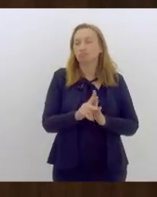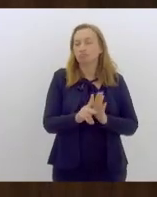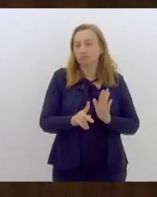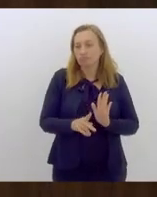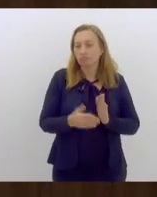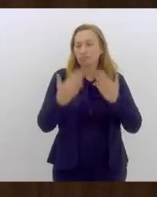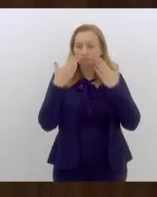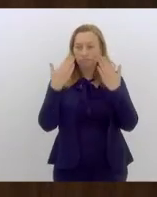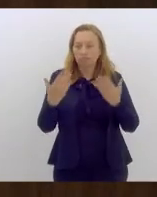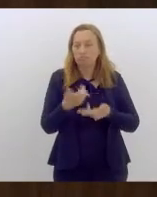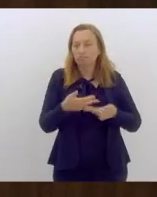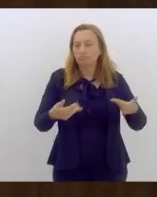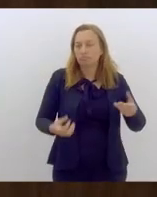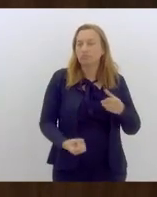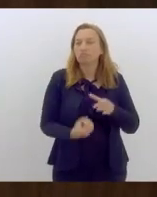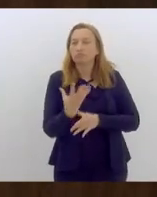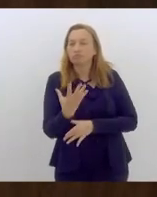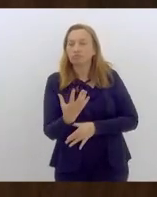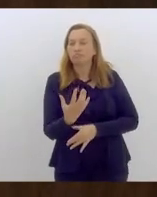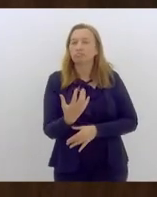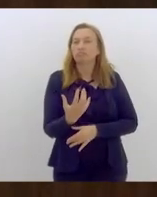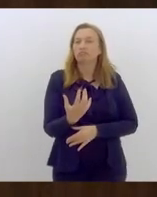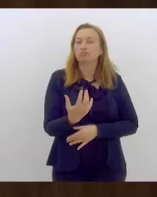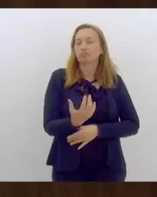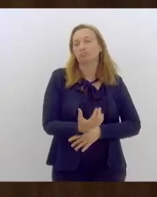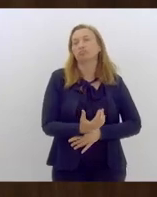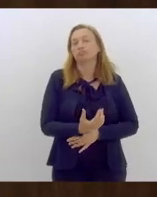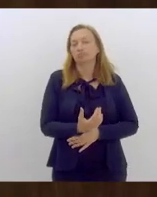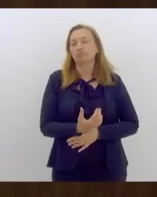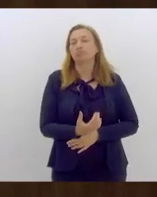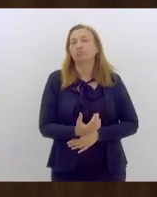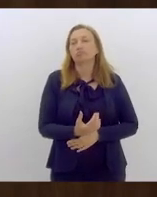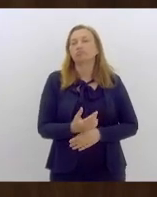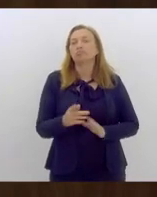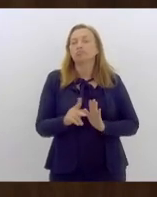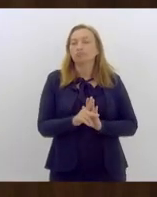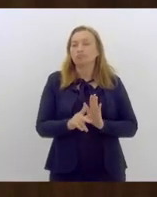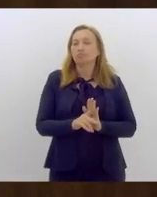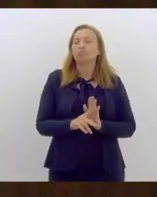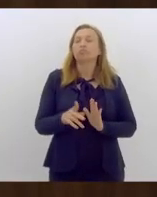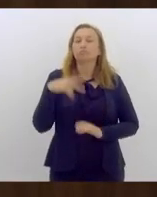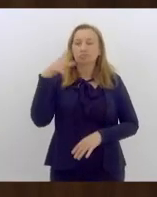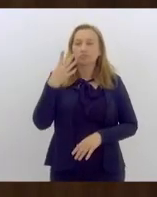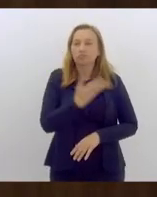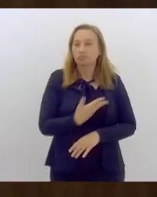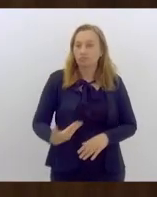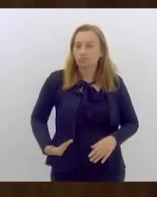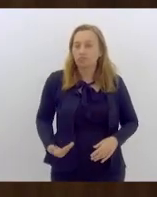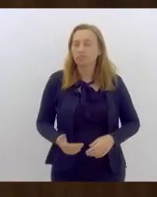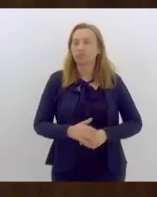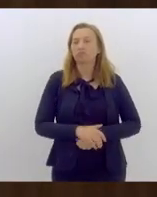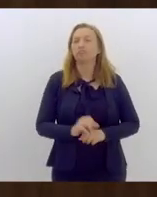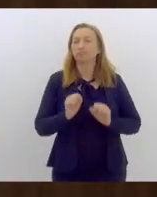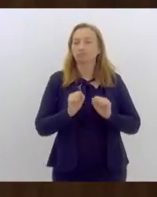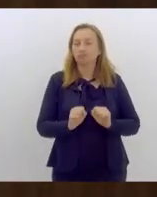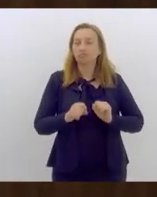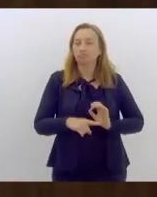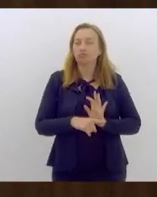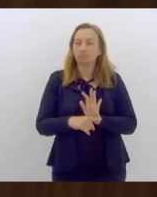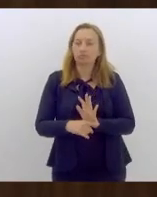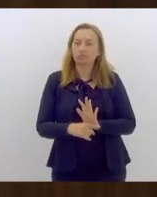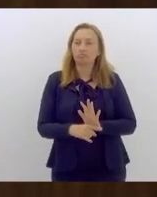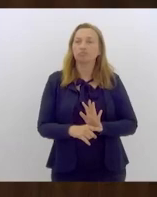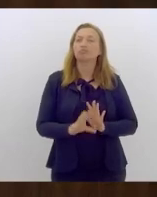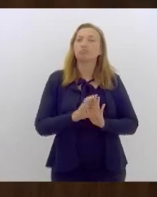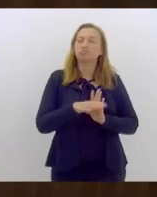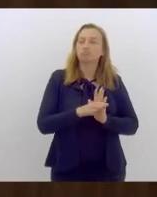várias emendas nesse sentido. É muito importante, cada vez mais, as políticas públicas transversais possam dar conta do conceito de